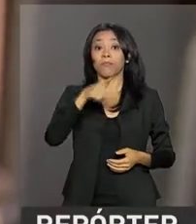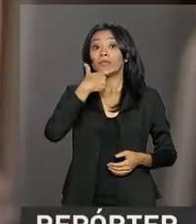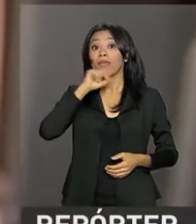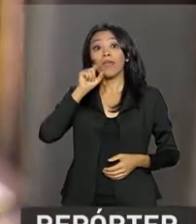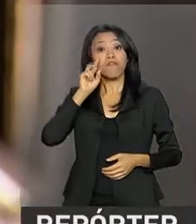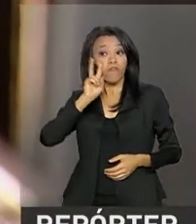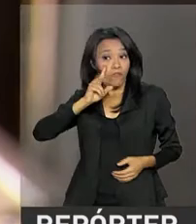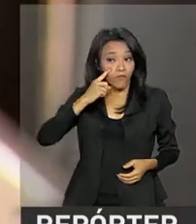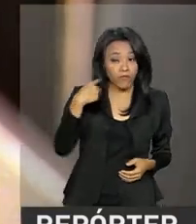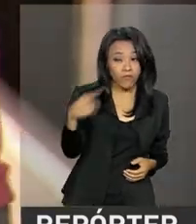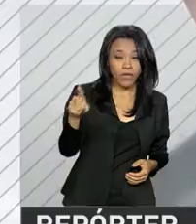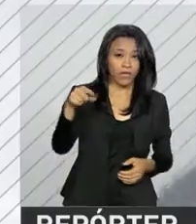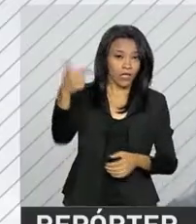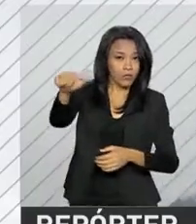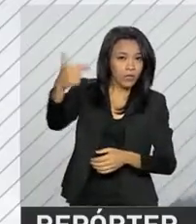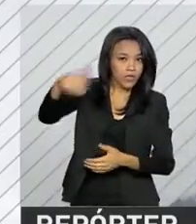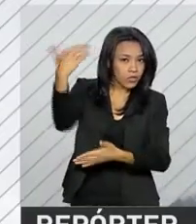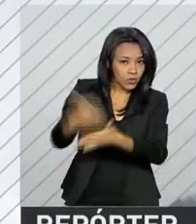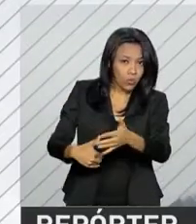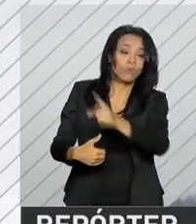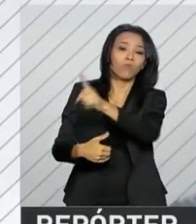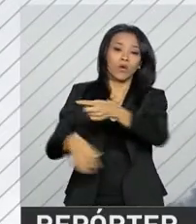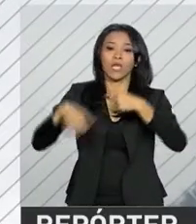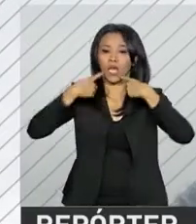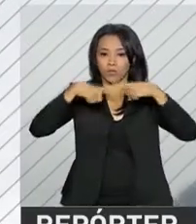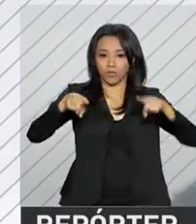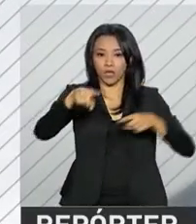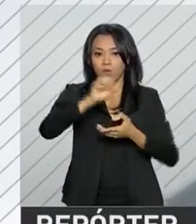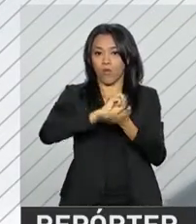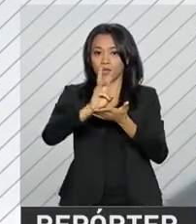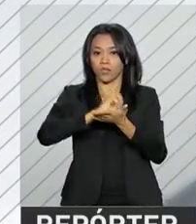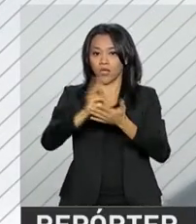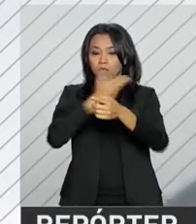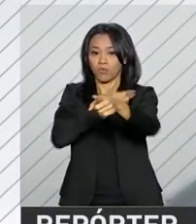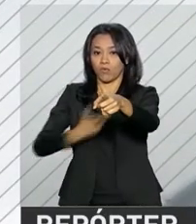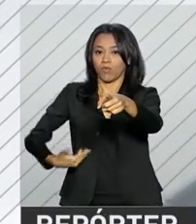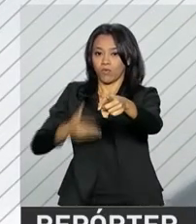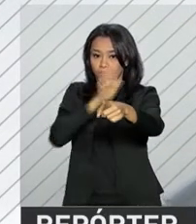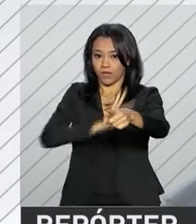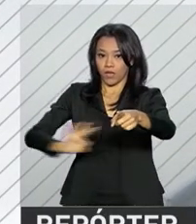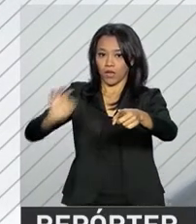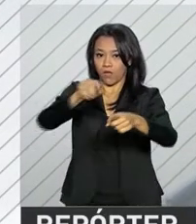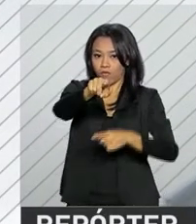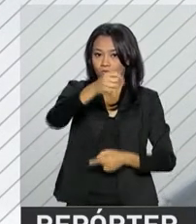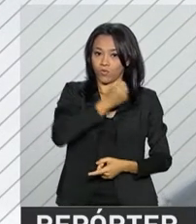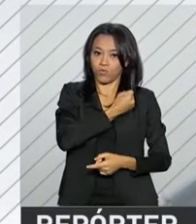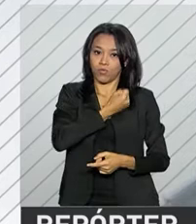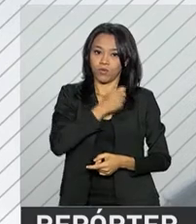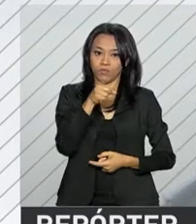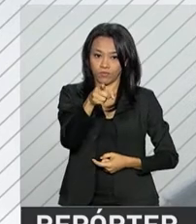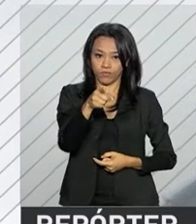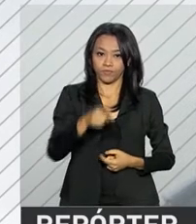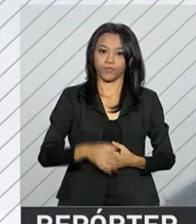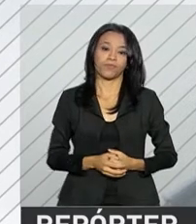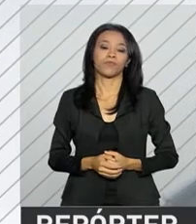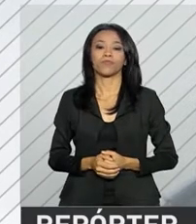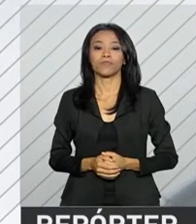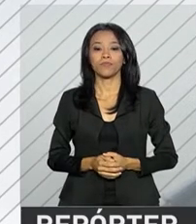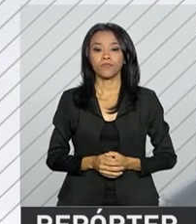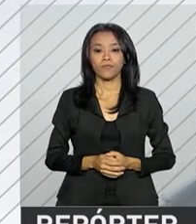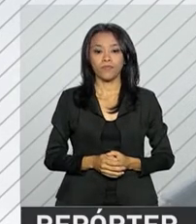vendendo diesel sem desconto pode enviar denúncia para o WhatsApp do governo federal, número